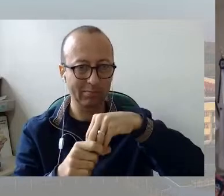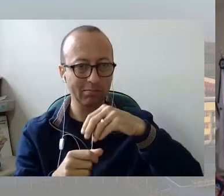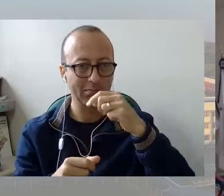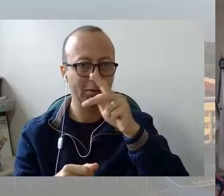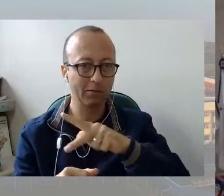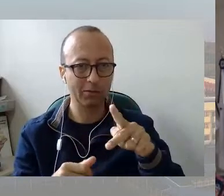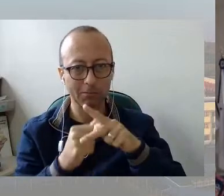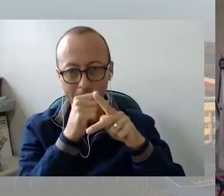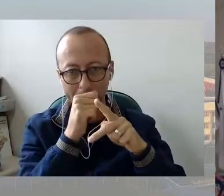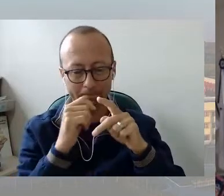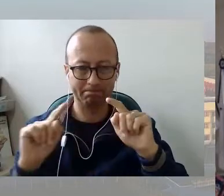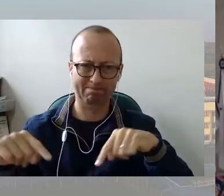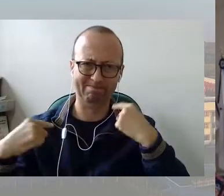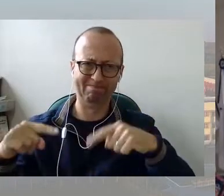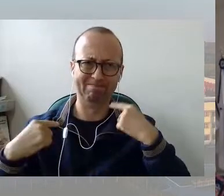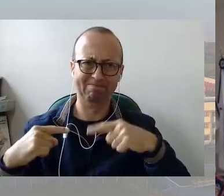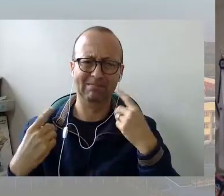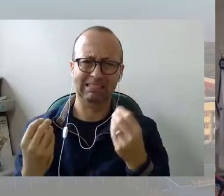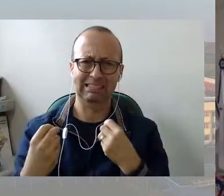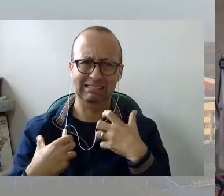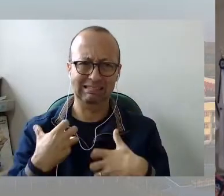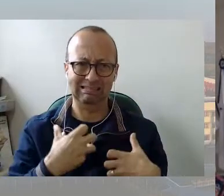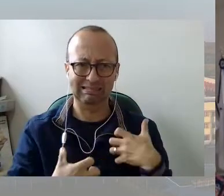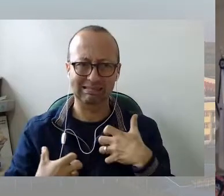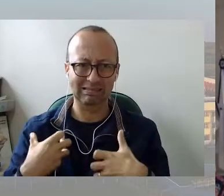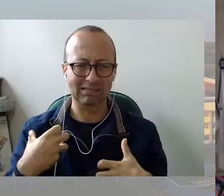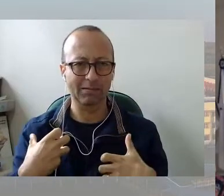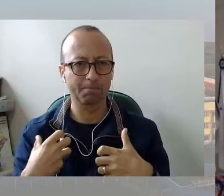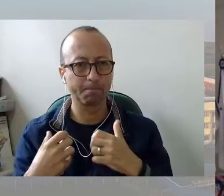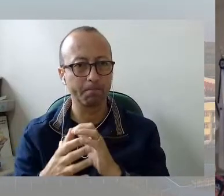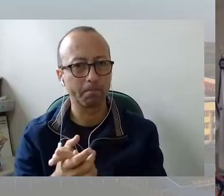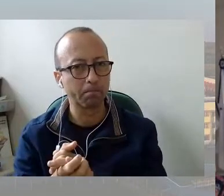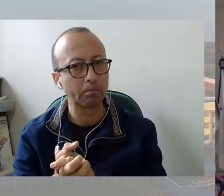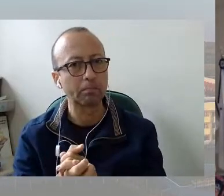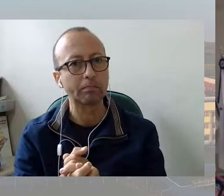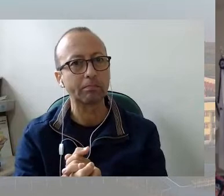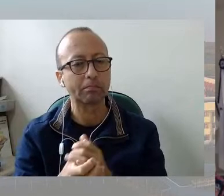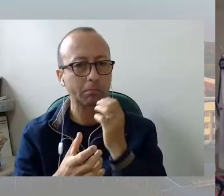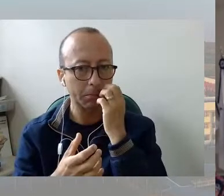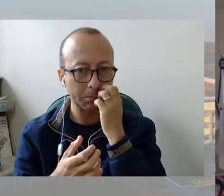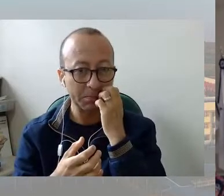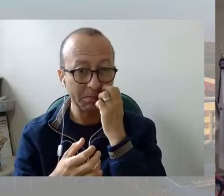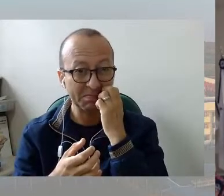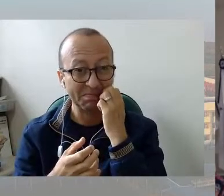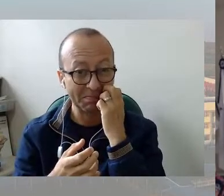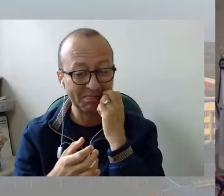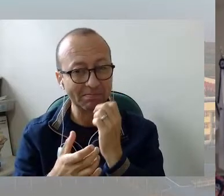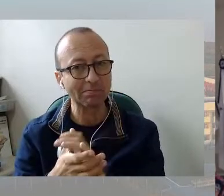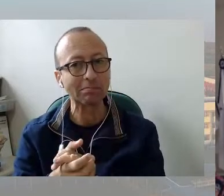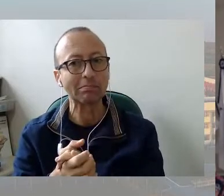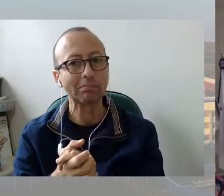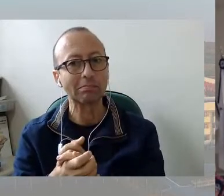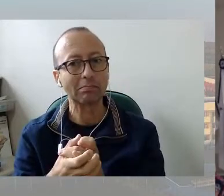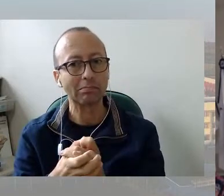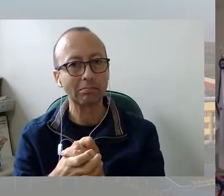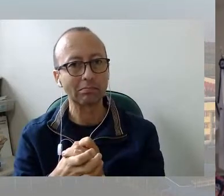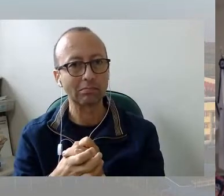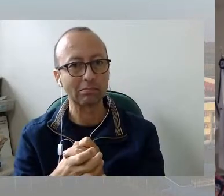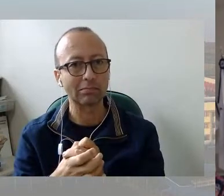doeu e dói. E a ninguém mais é dado o direito de opinar e garantir ou fingir que a violência naquele dia não